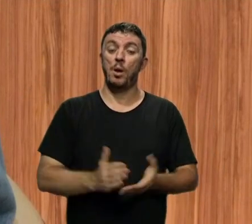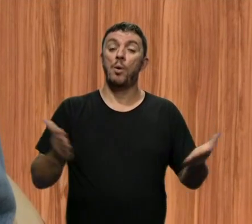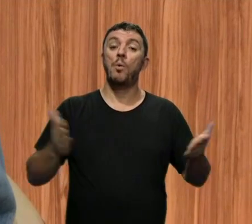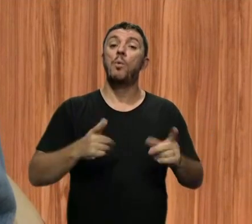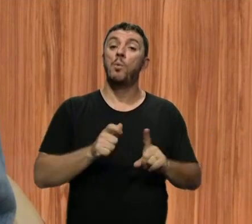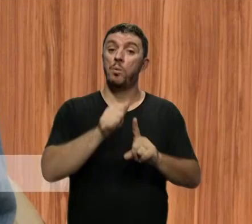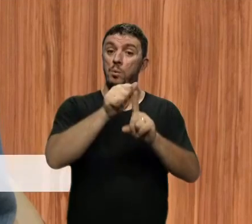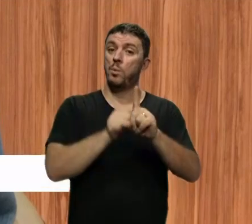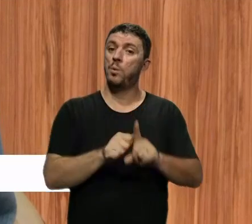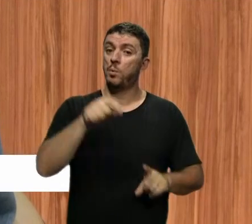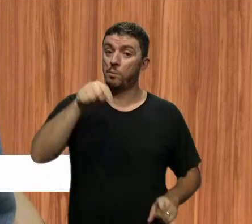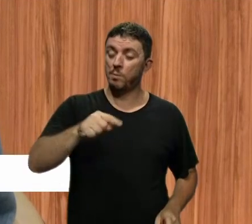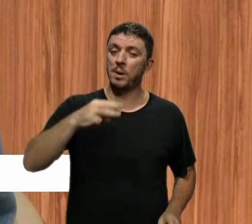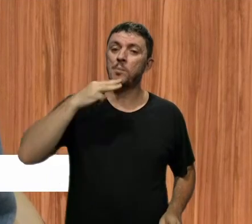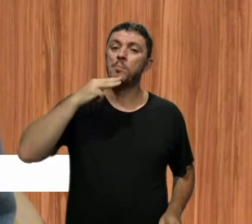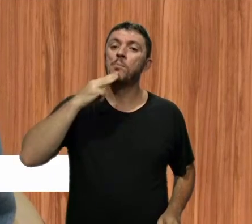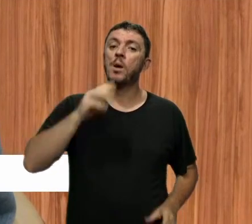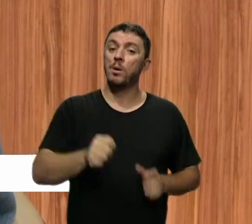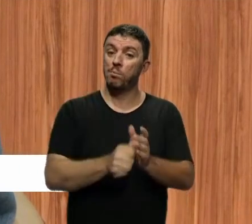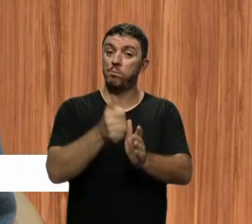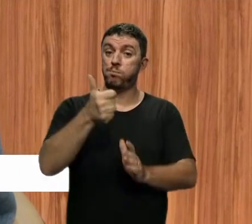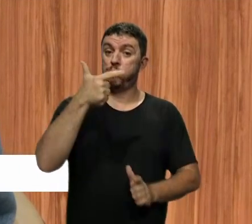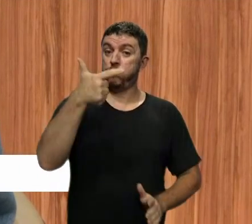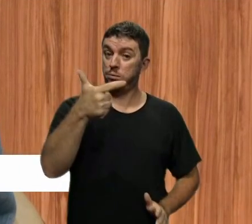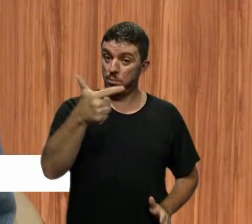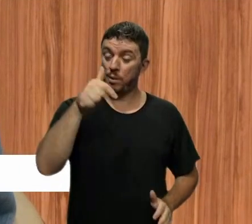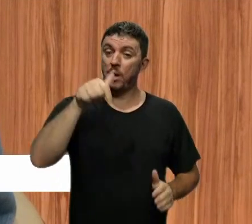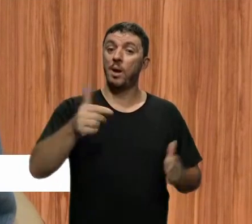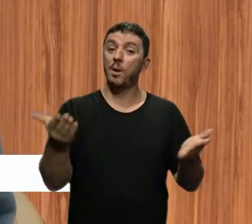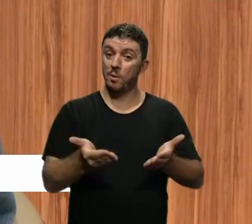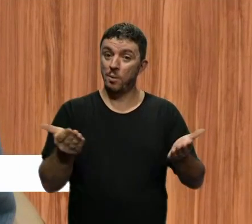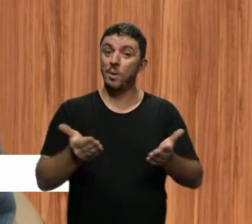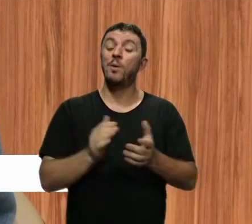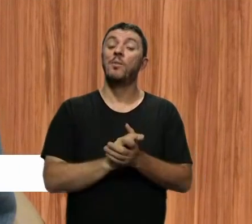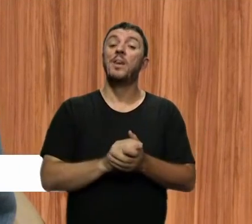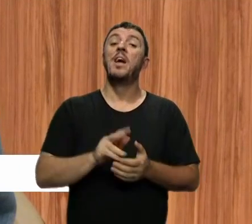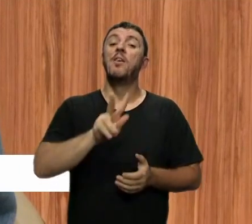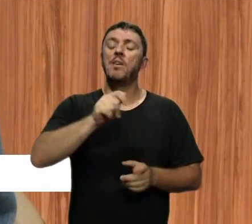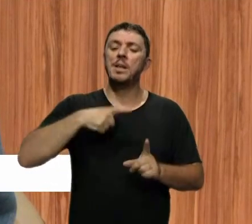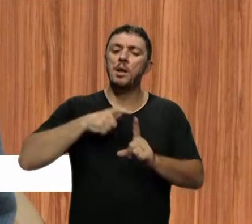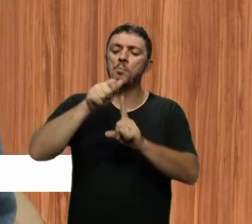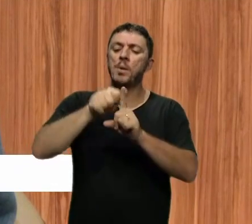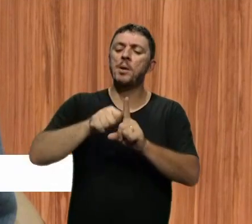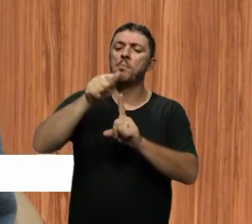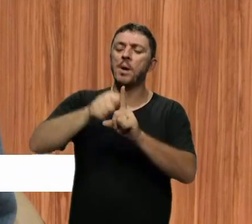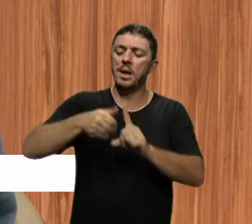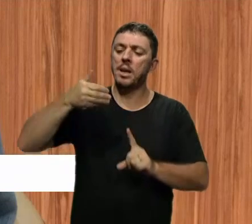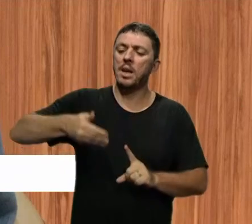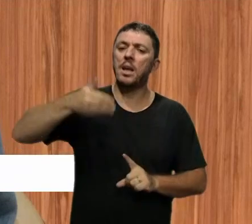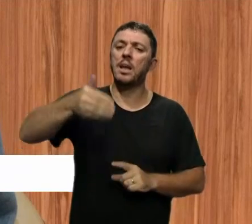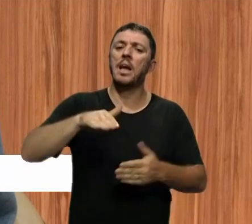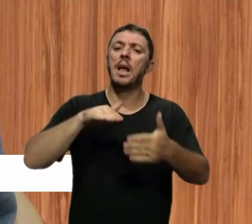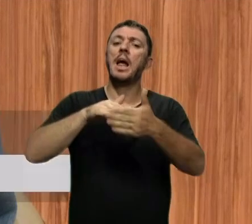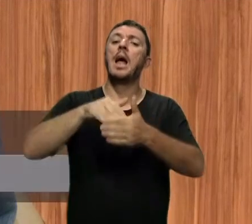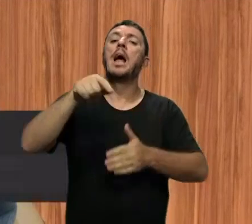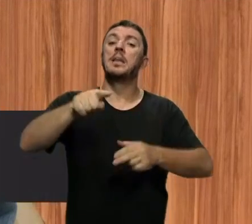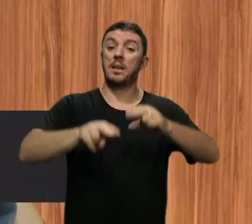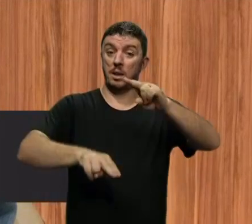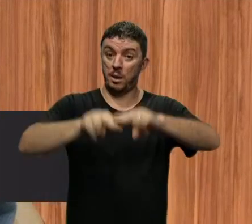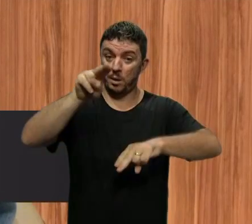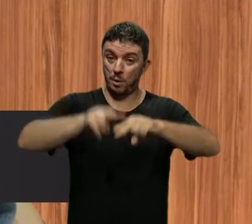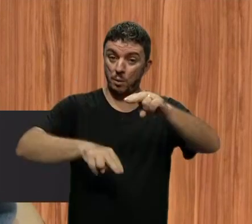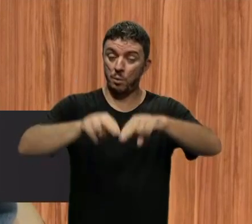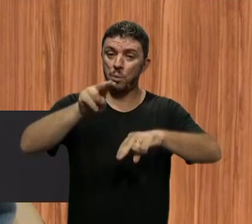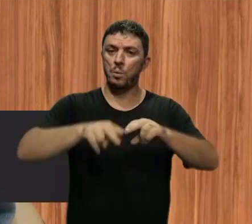5 edições que vão acontecer mensalmente até o mês de junho. Como já mencionado durante as palestras de